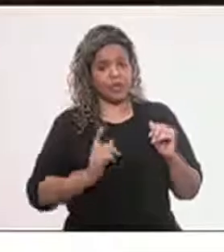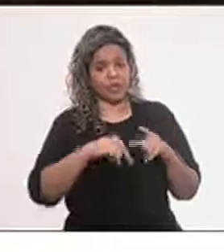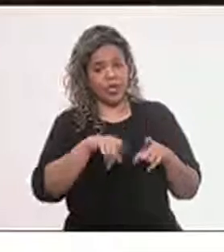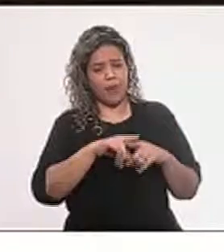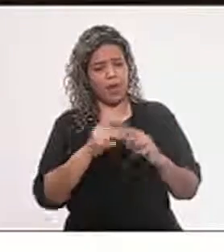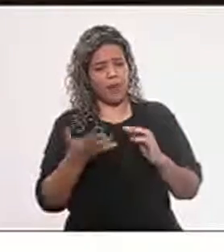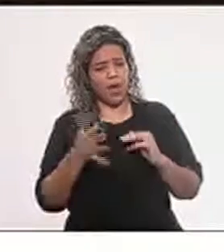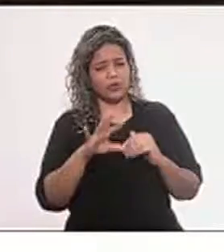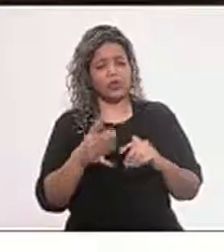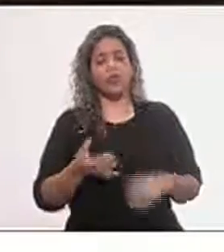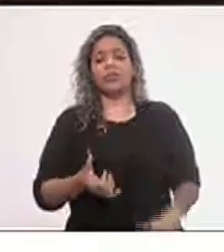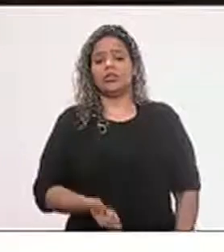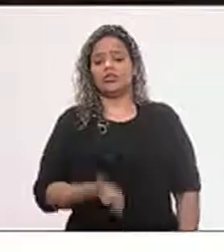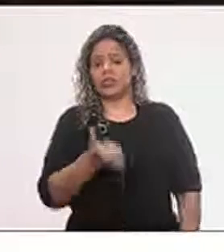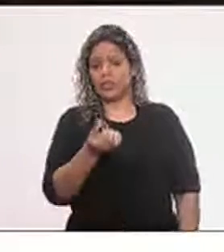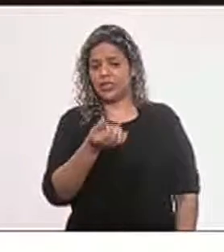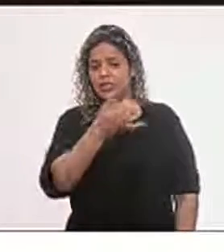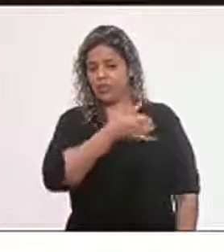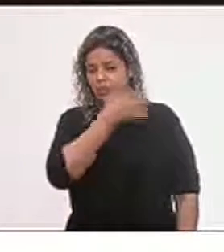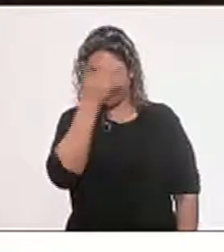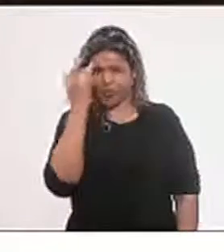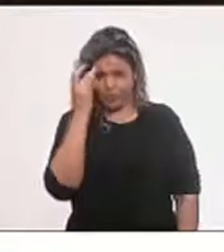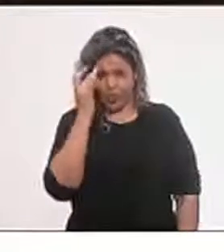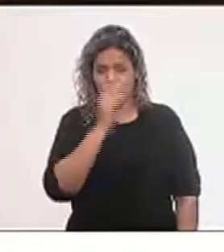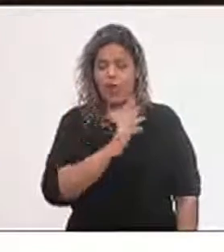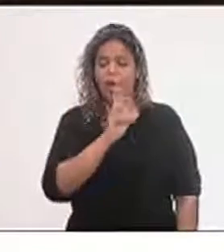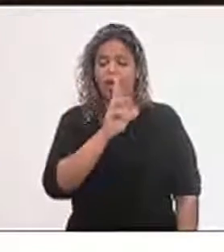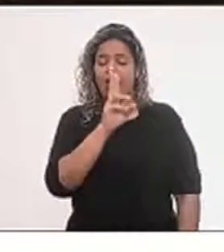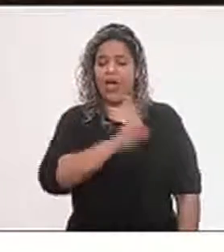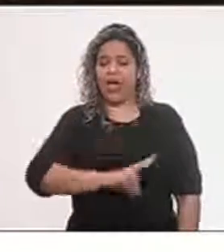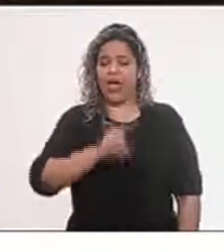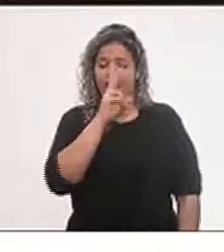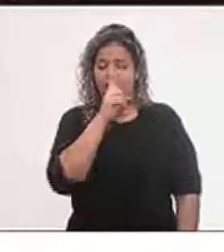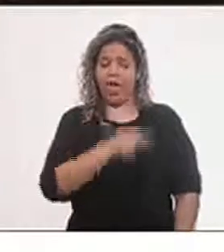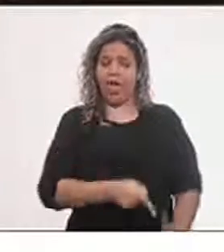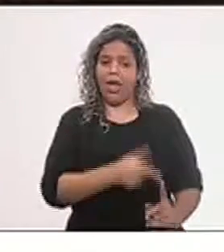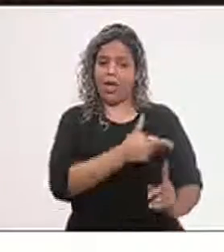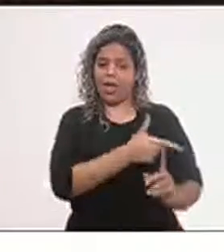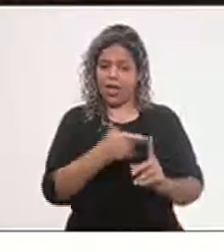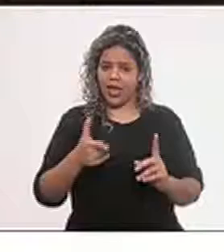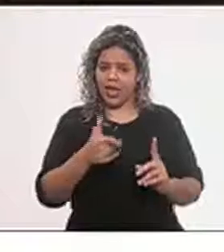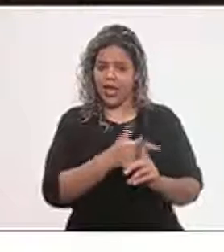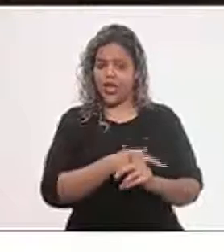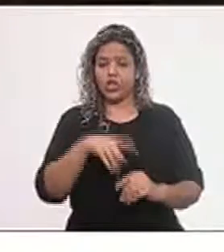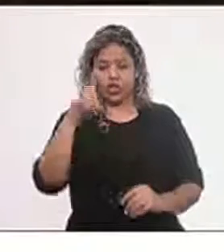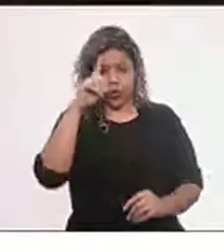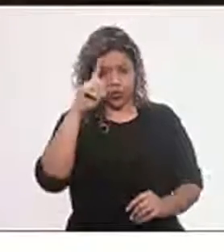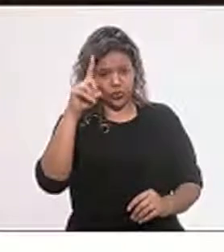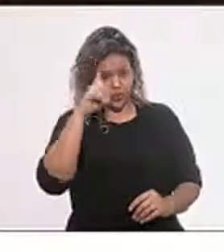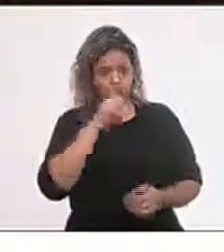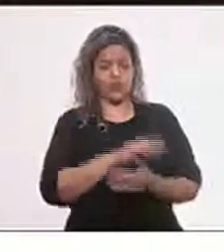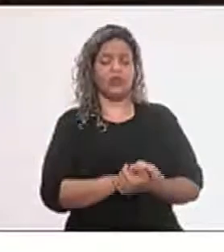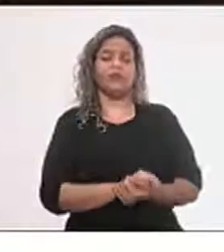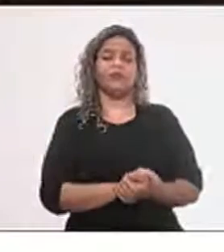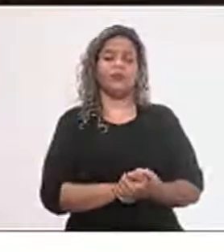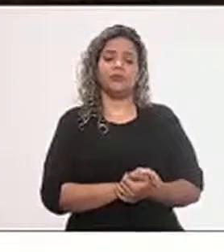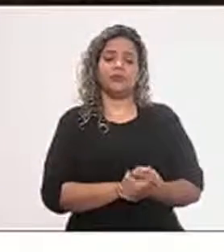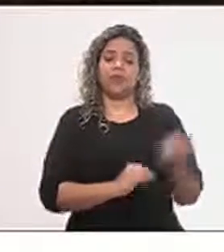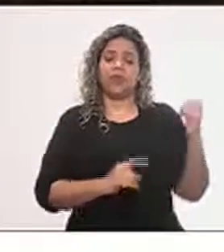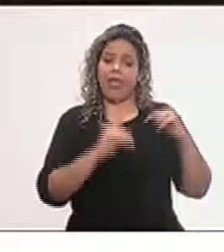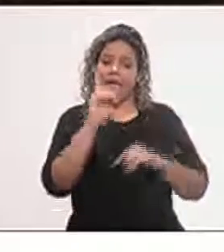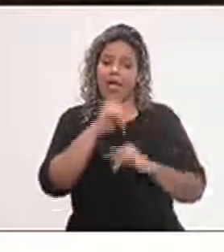em torno de 16 pessoas são vítimas de armas de fogo por dia,